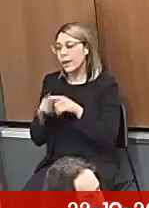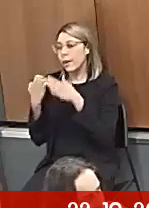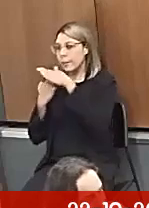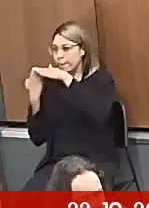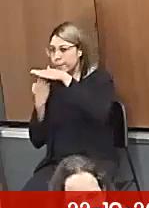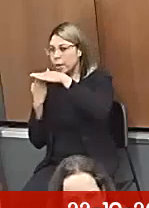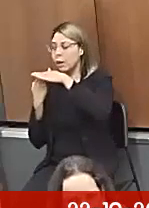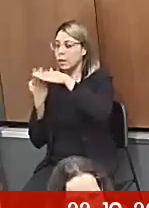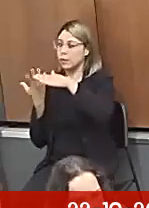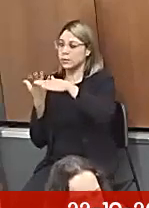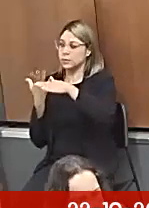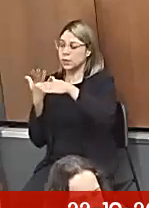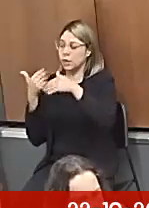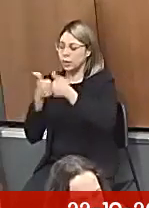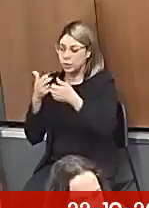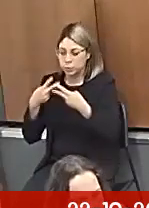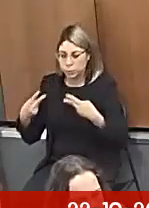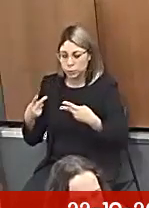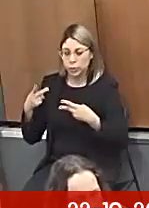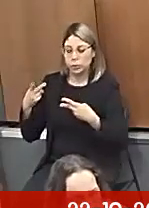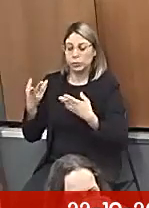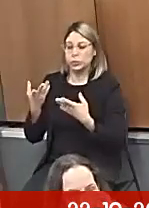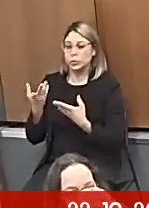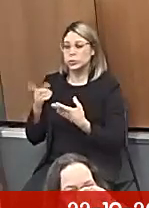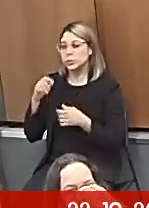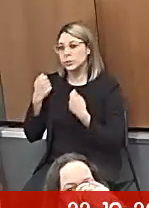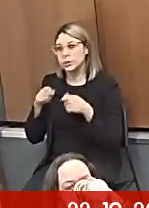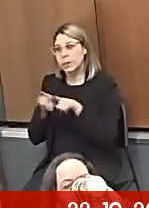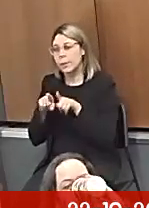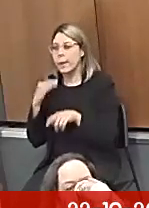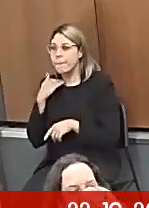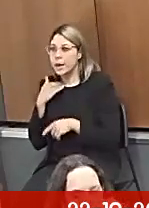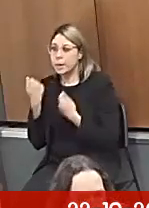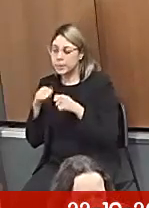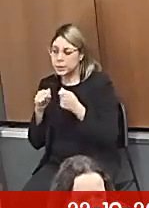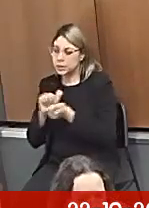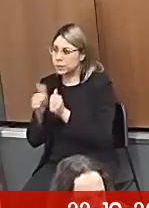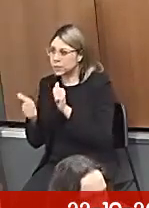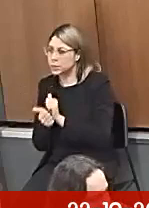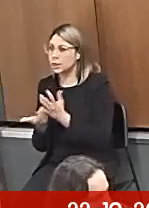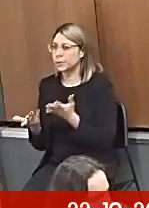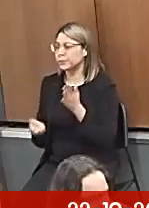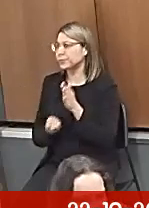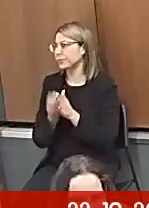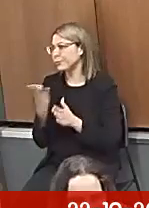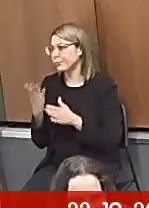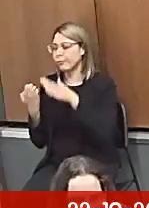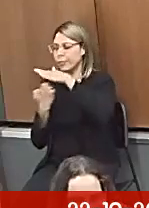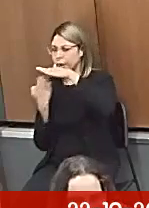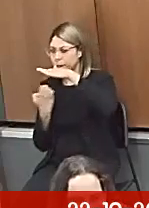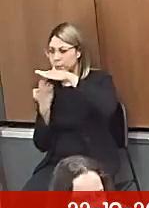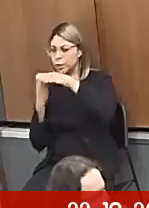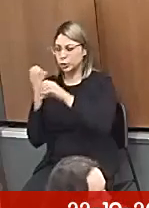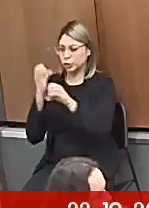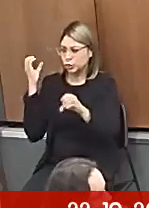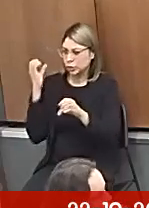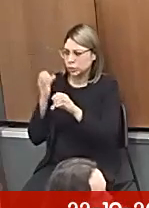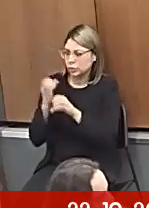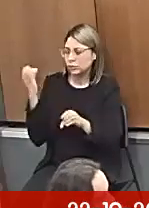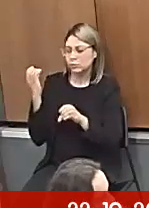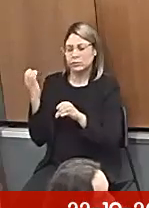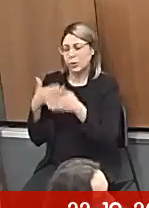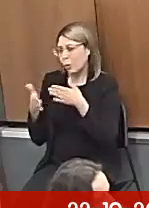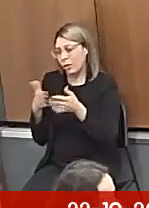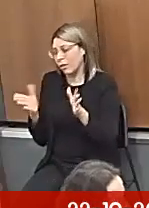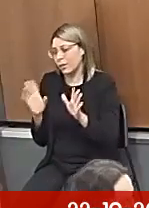terrestre, tantos outros, os bancos que têm que ter caixa eletrônico adaptado, várias empresas de engenharia, o que é que